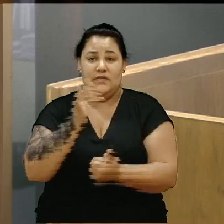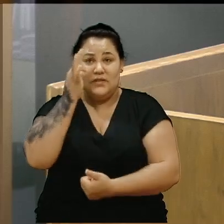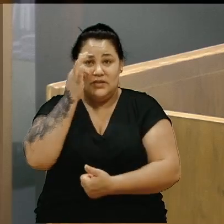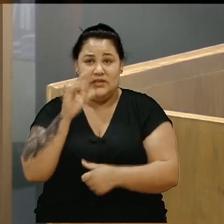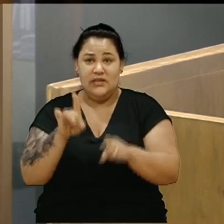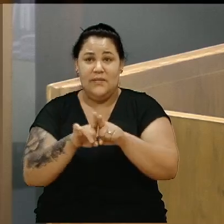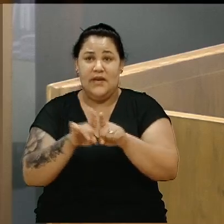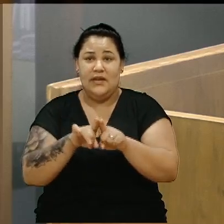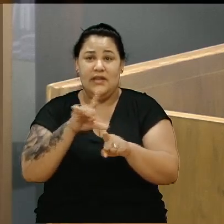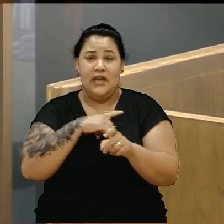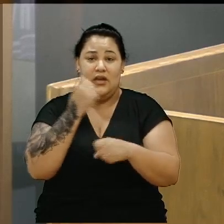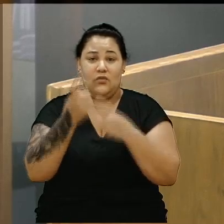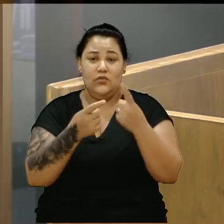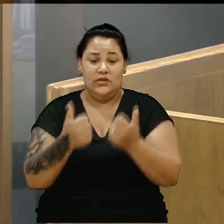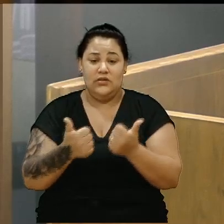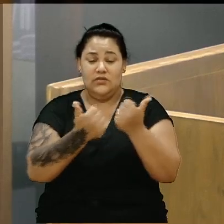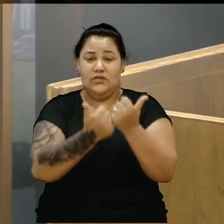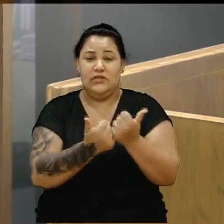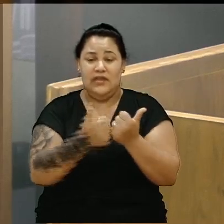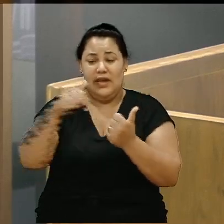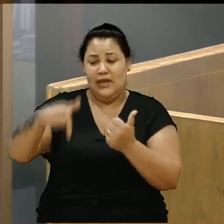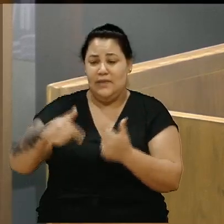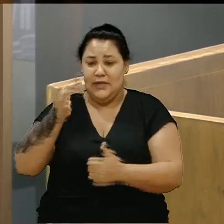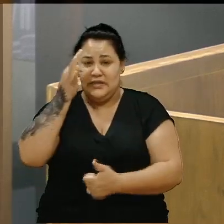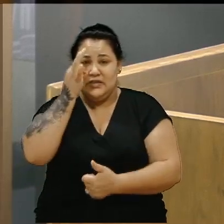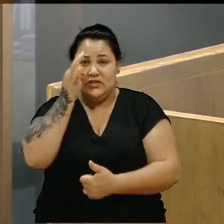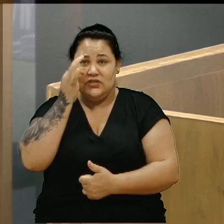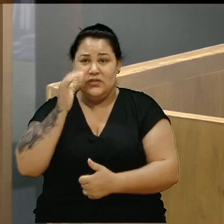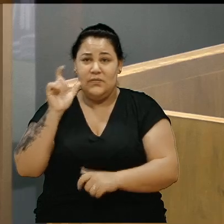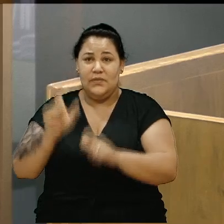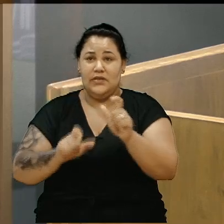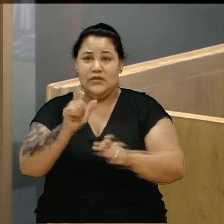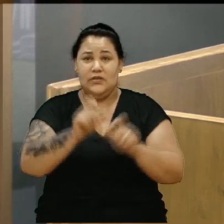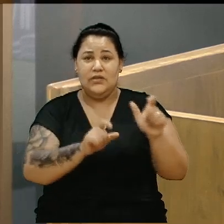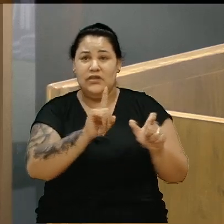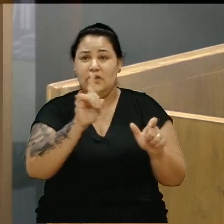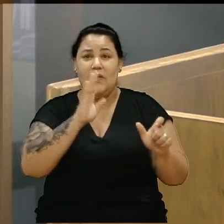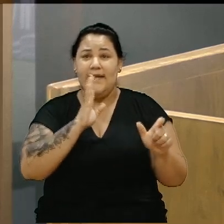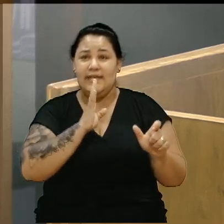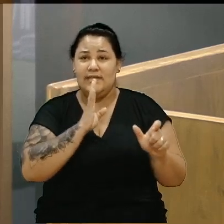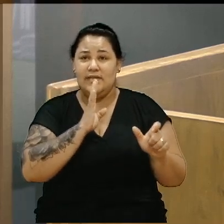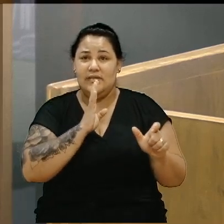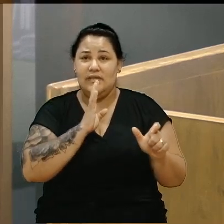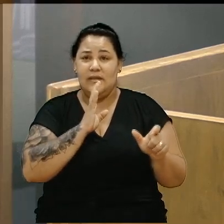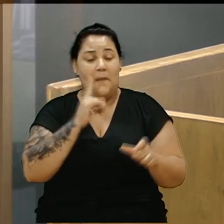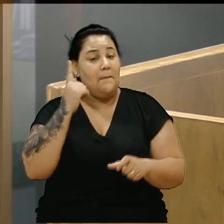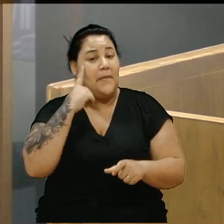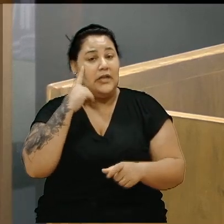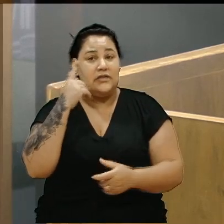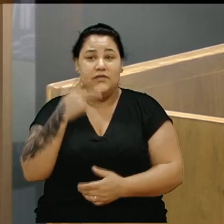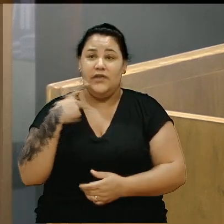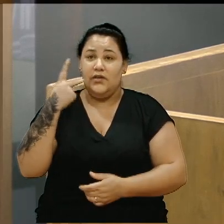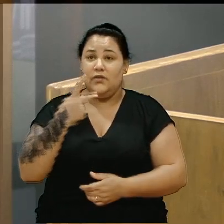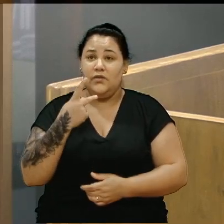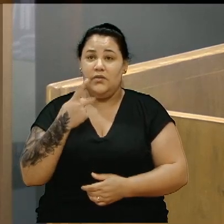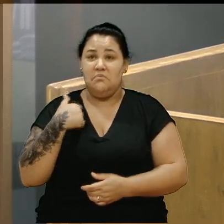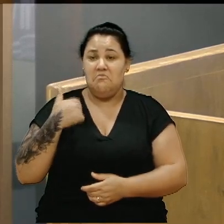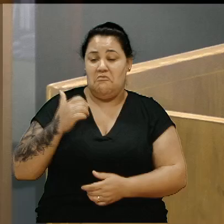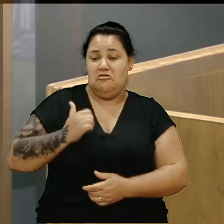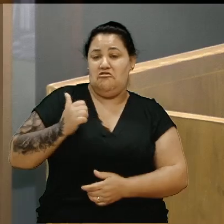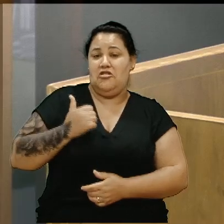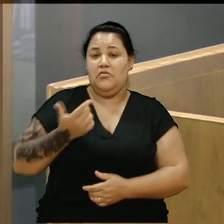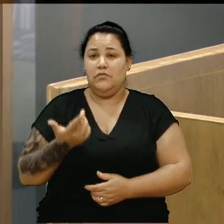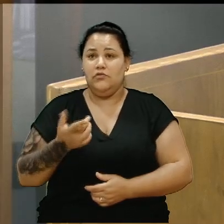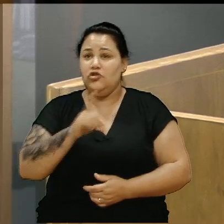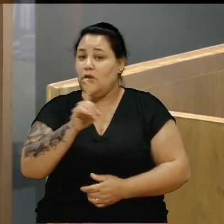os assessores que estão aqui, os assessores que estão ali, pessoas que a gente não conhece, e fica, às vezes, até chato. Penso que o vereador pode ser até meio exibido, mas não é isso, a gente não conhece